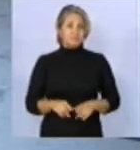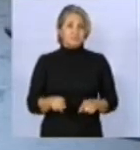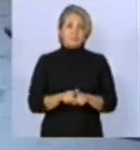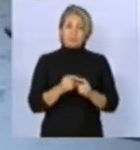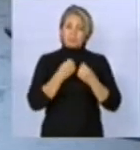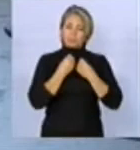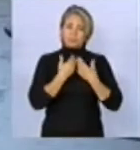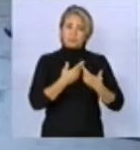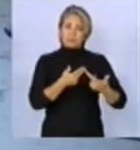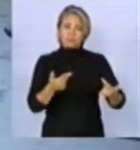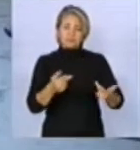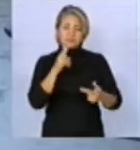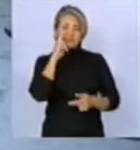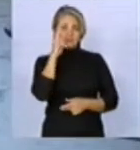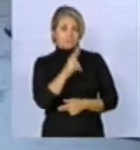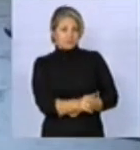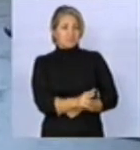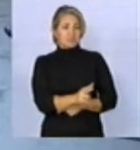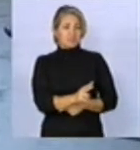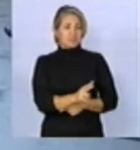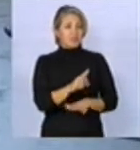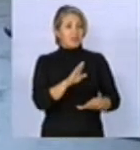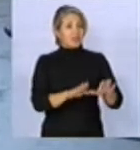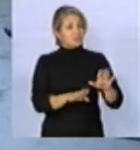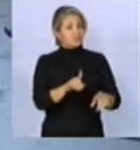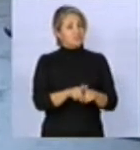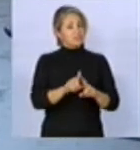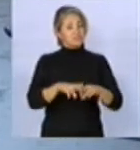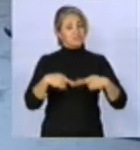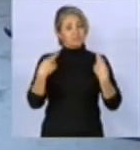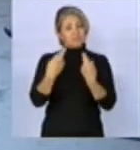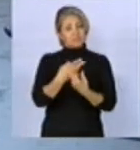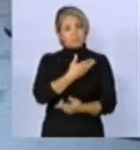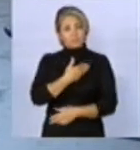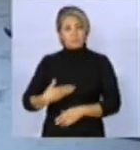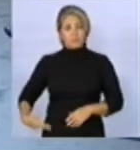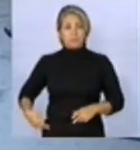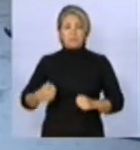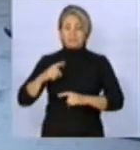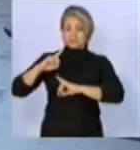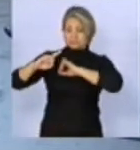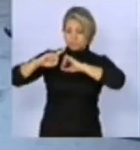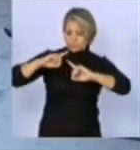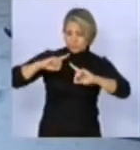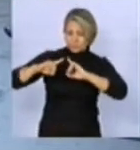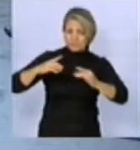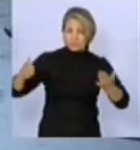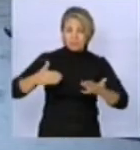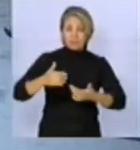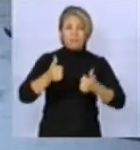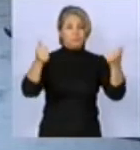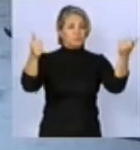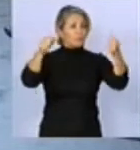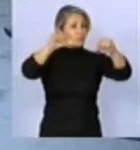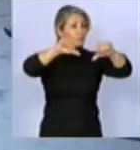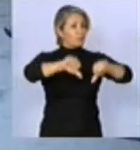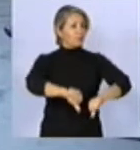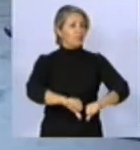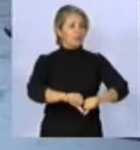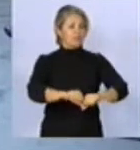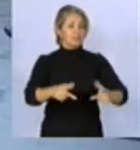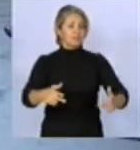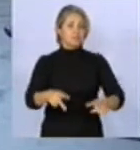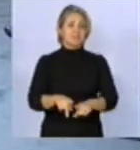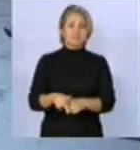benefícios foram olhados e talvez essa audiência deixa sempre muito discutido nela os malefícios também